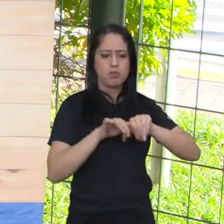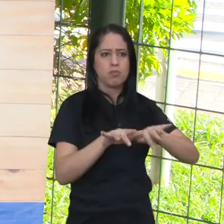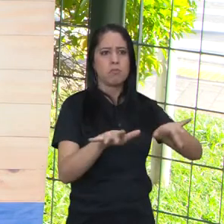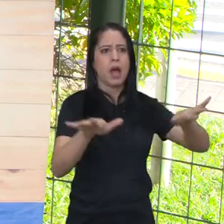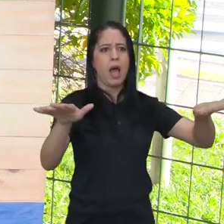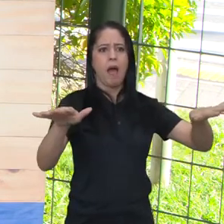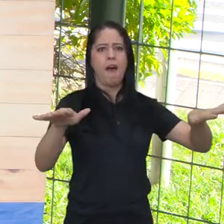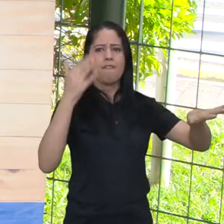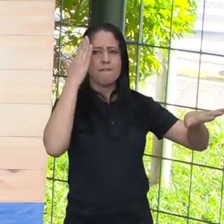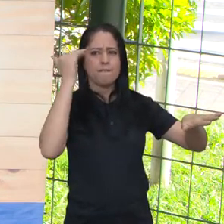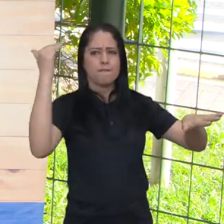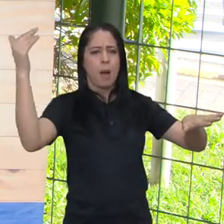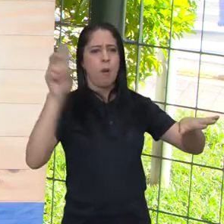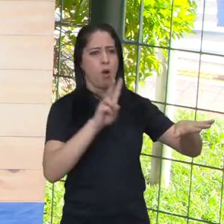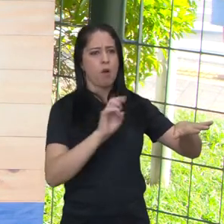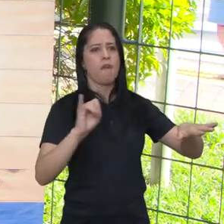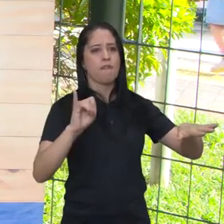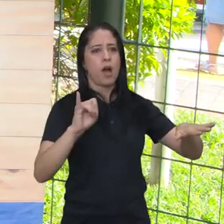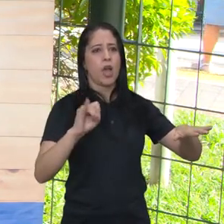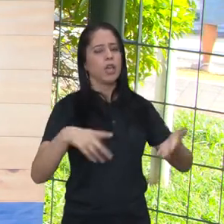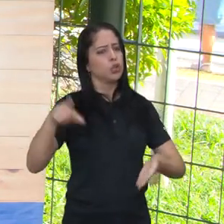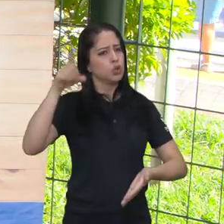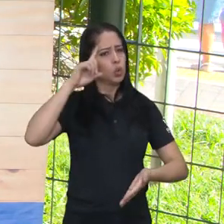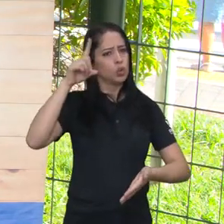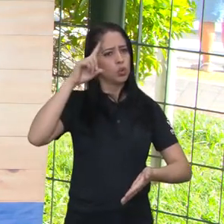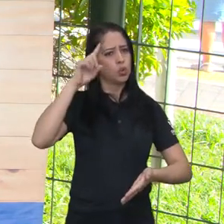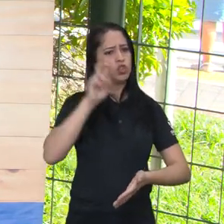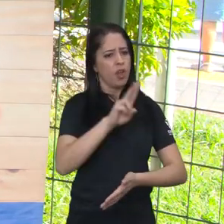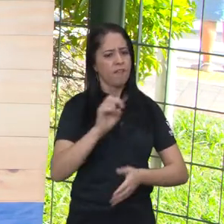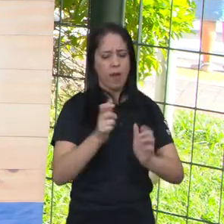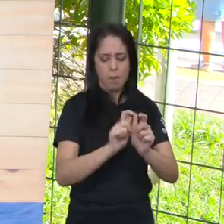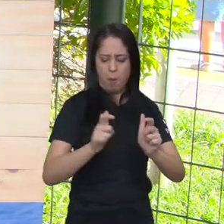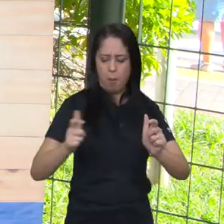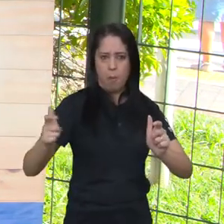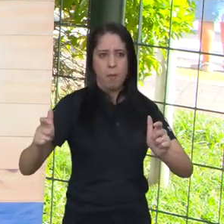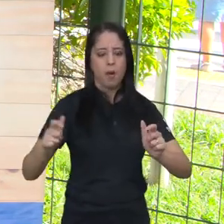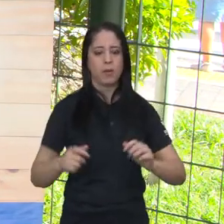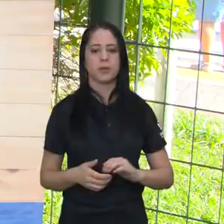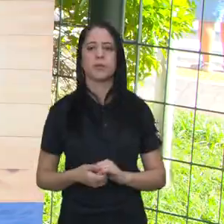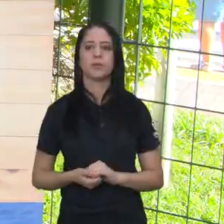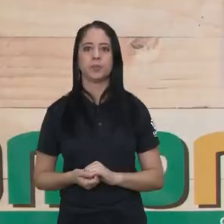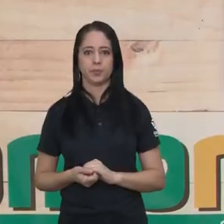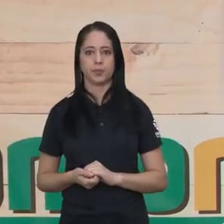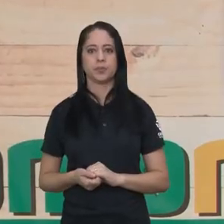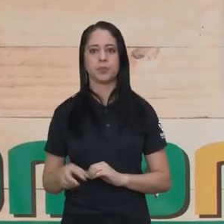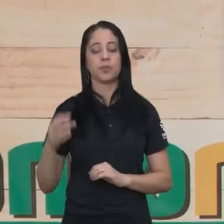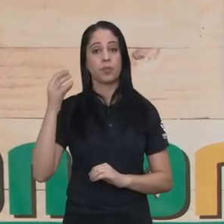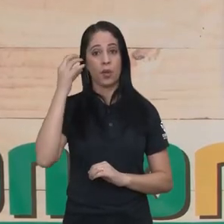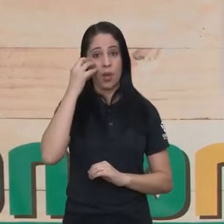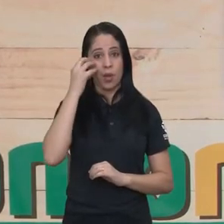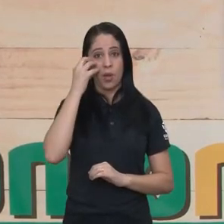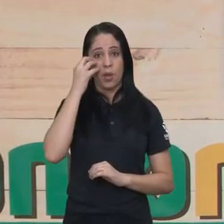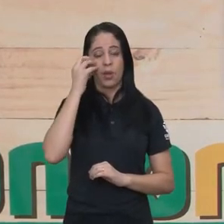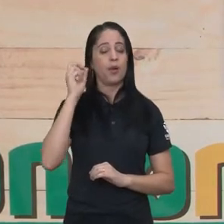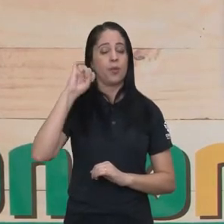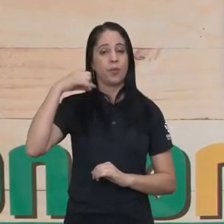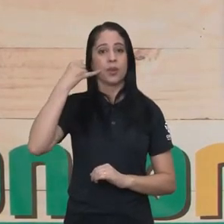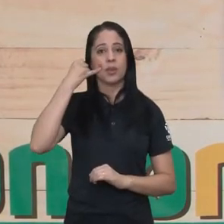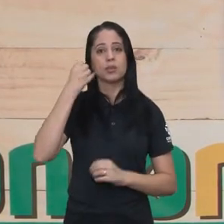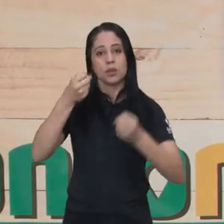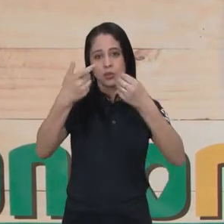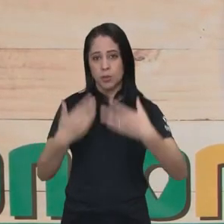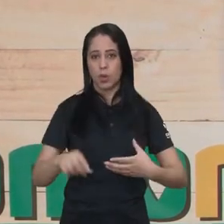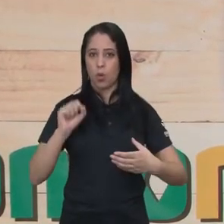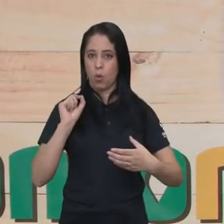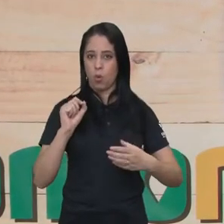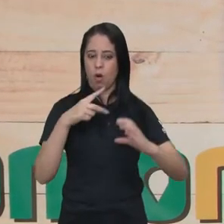Isso aqui vai ser um sucesso e com certeza dia a dia vai crescendo cada vez mais o parlamentar destacou ainda o